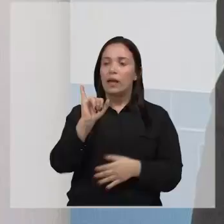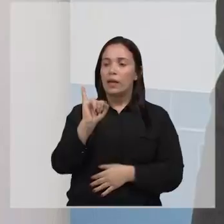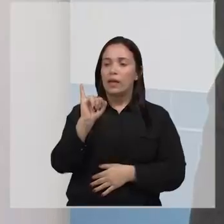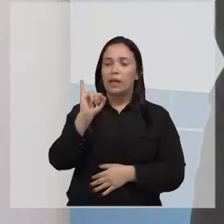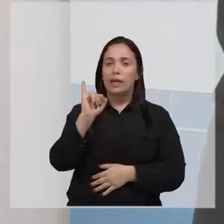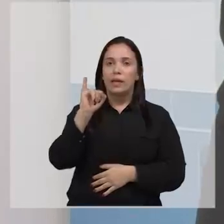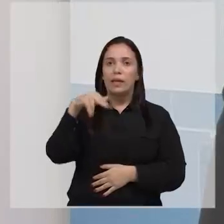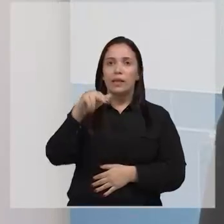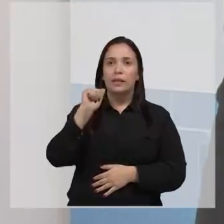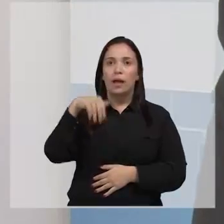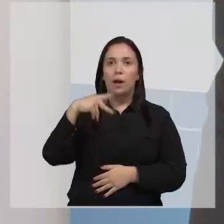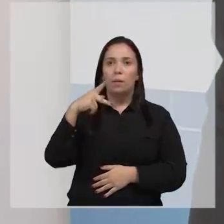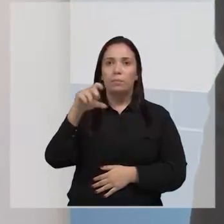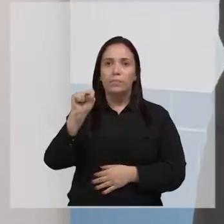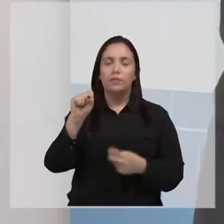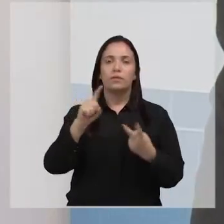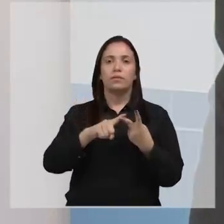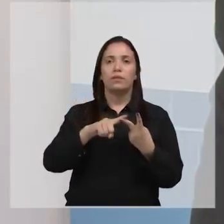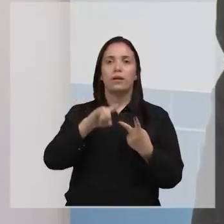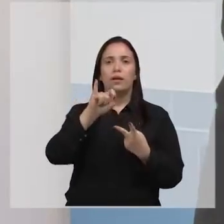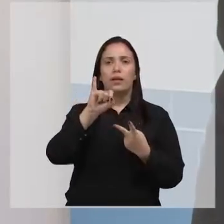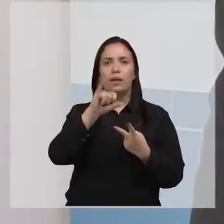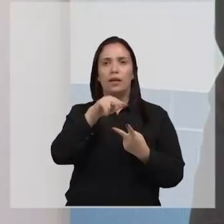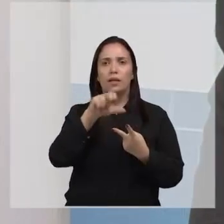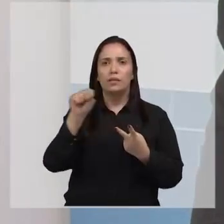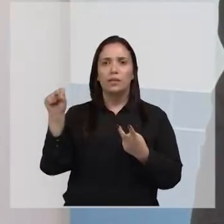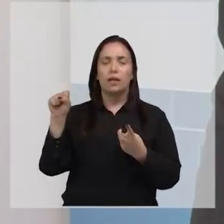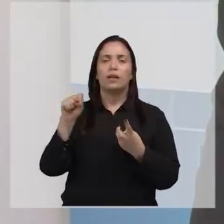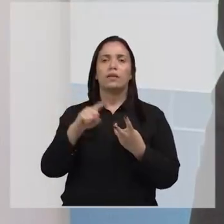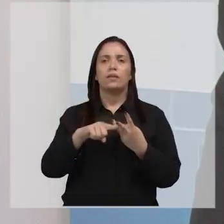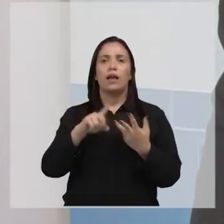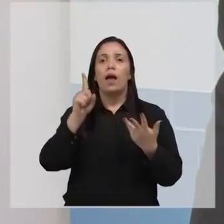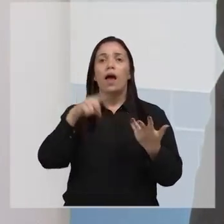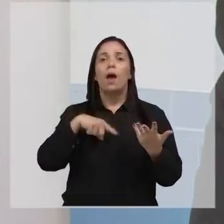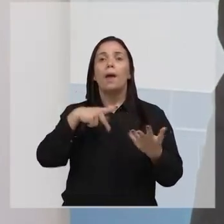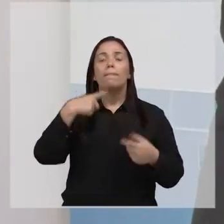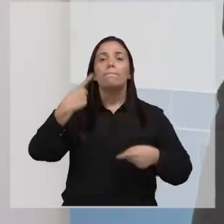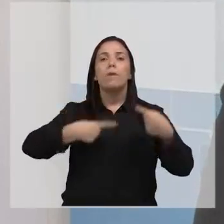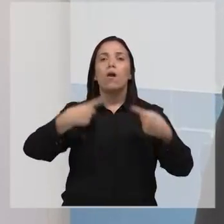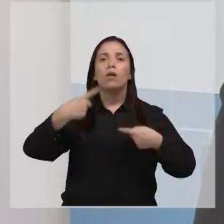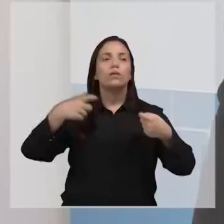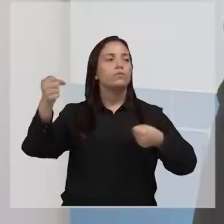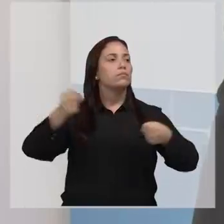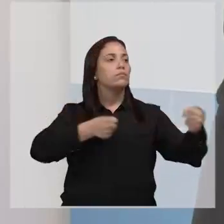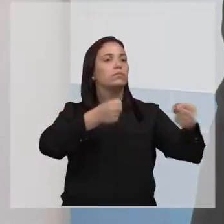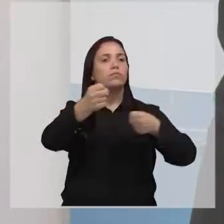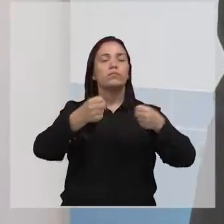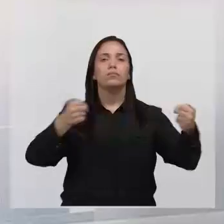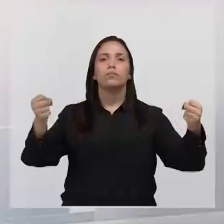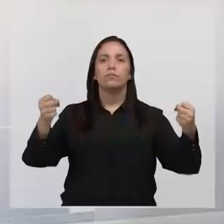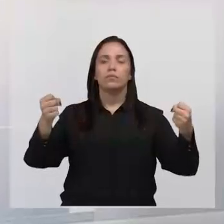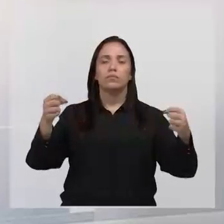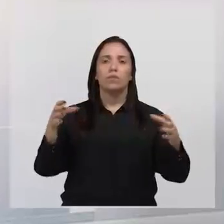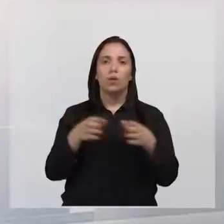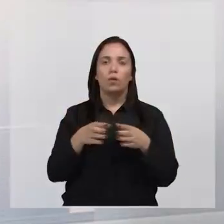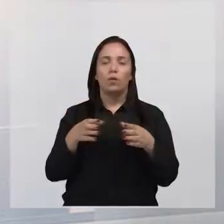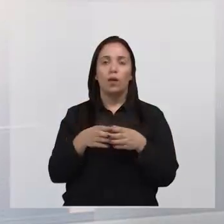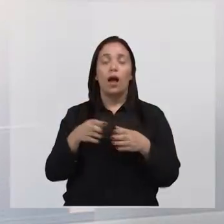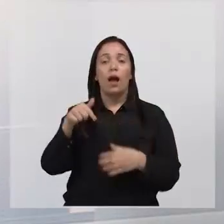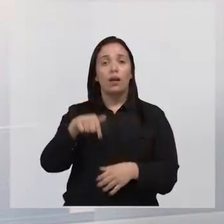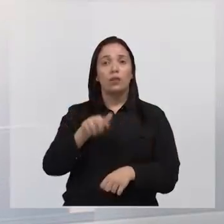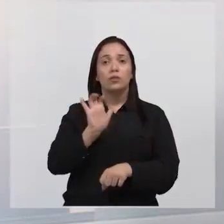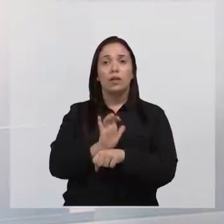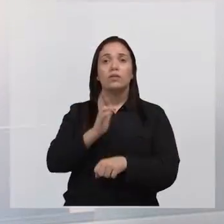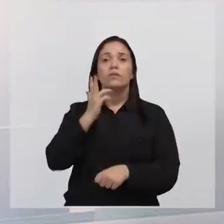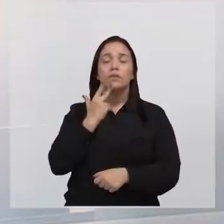antigo INAMPS, chefe de divisão do INSS. Era indicação política. Nesse aspecto, de cargo comissionado. Nesse aspecto aqui no estado de